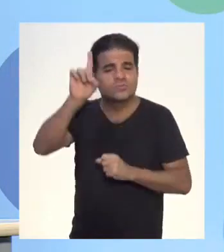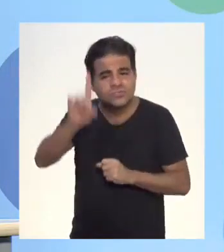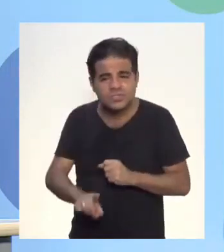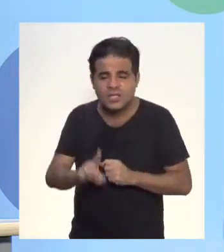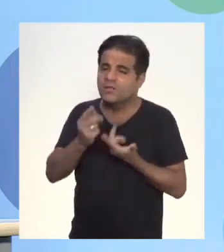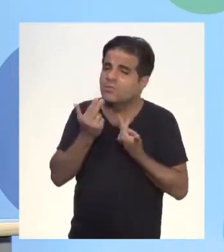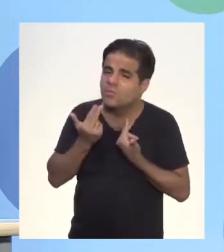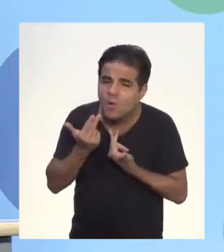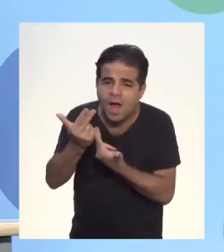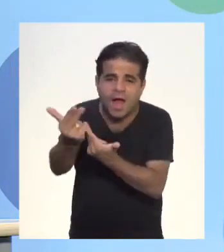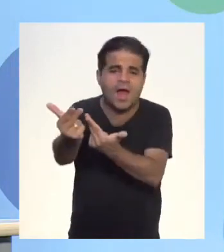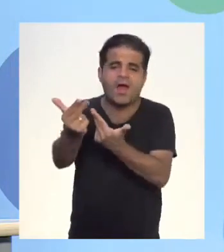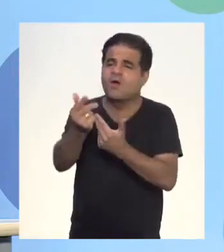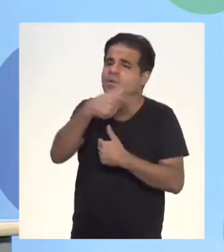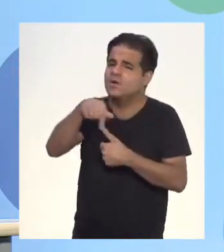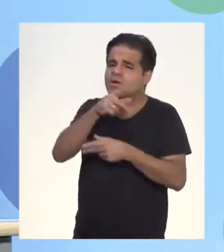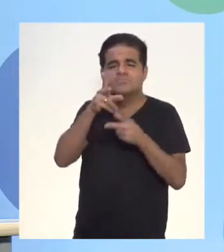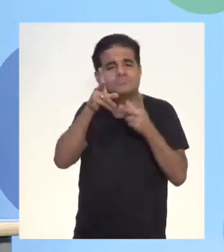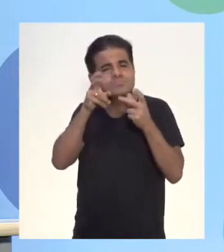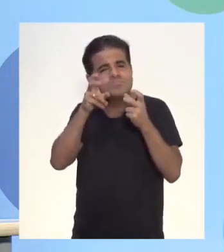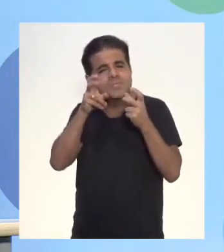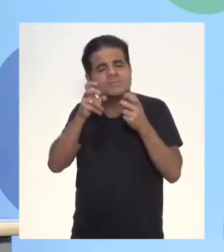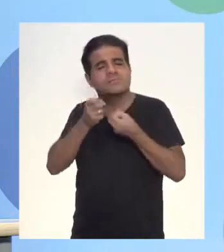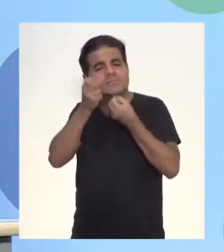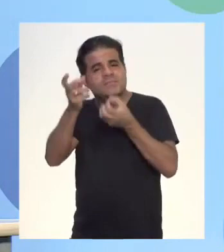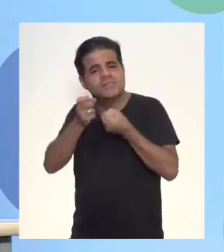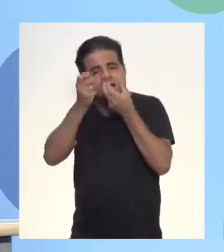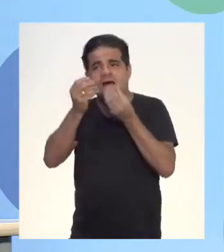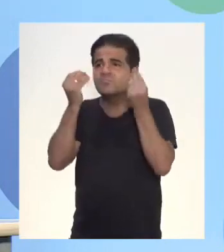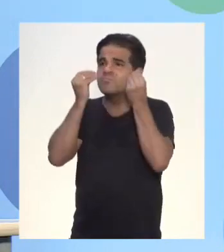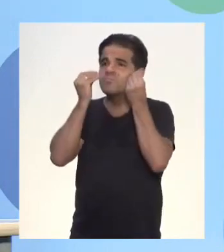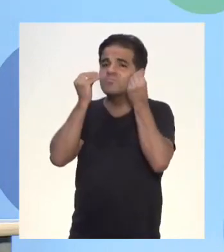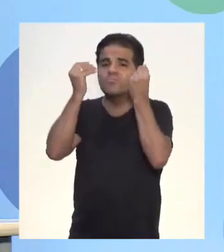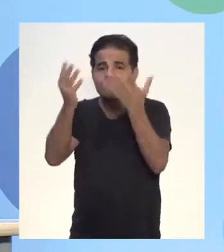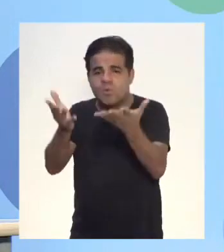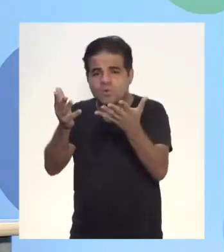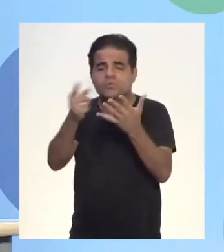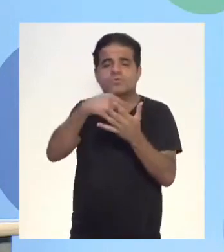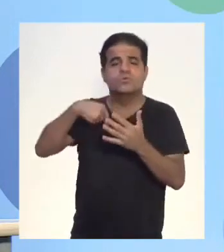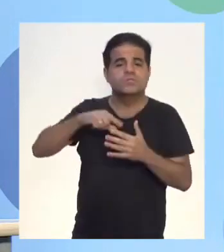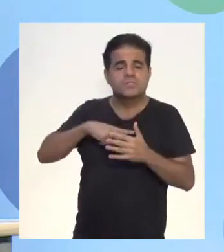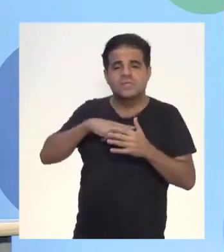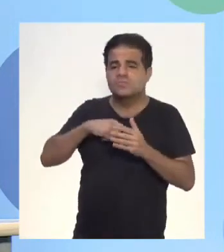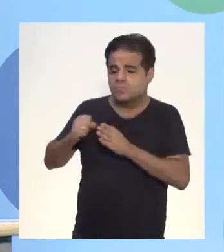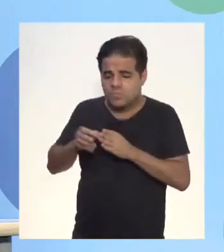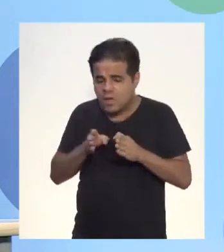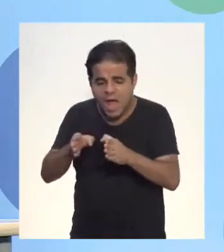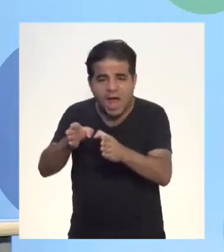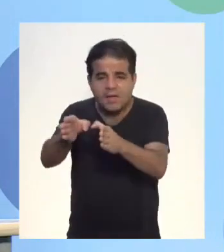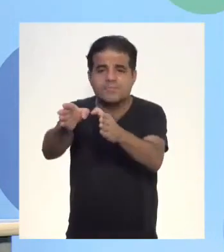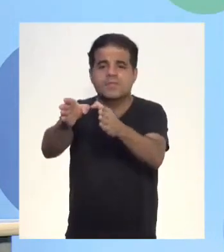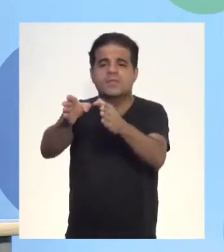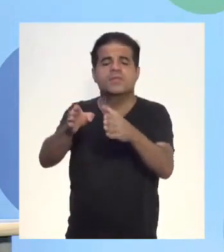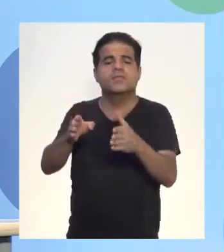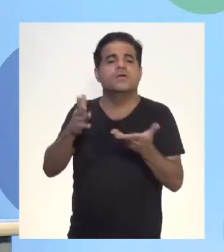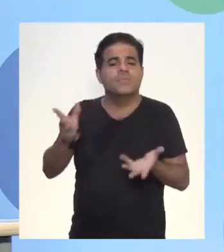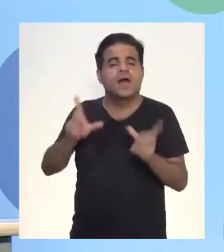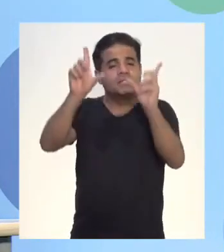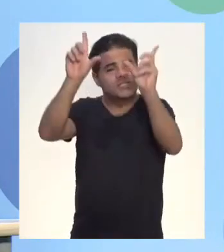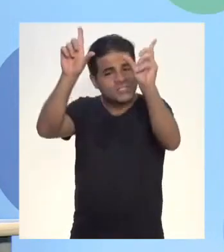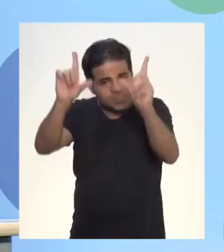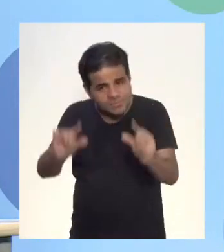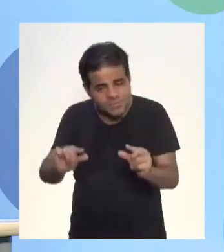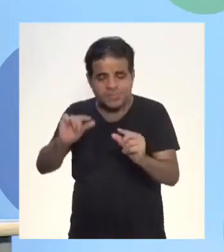Né? Mas, como nós percebemos, esses dados eles demonstram que ainda nós temos aí um caminho a ser percorrido para diminuir